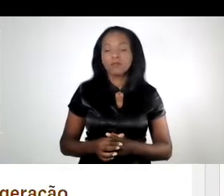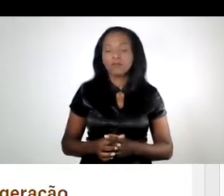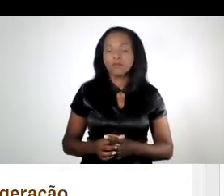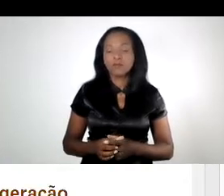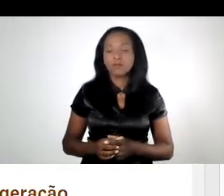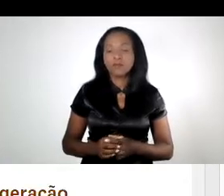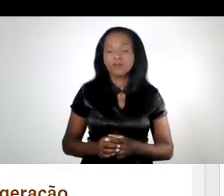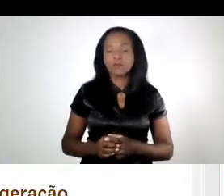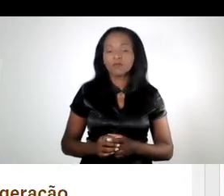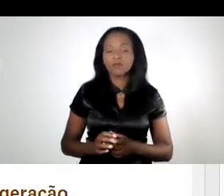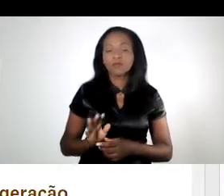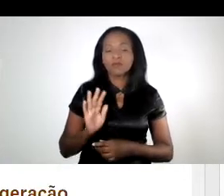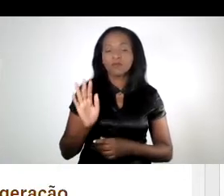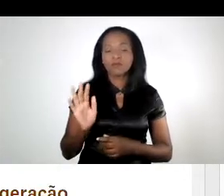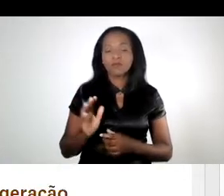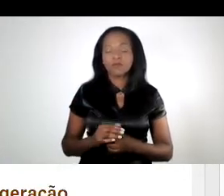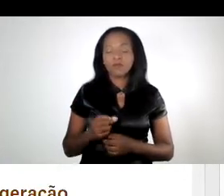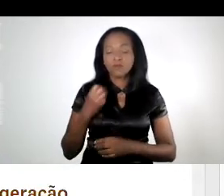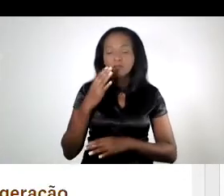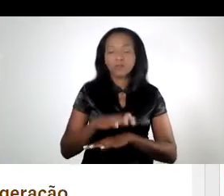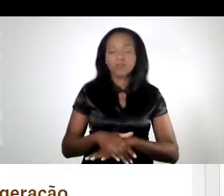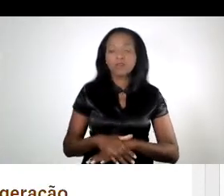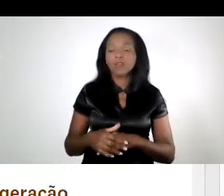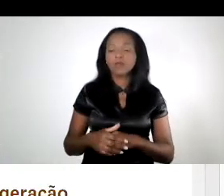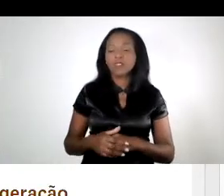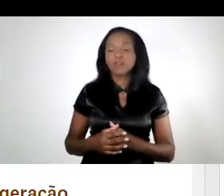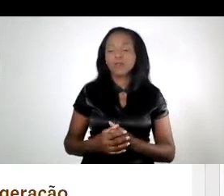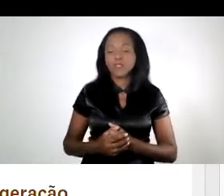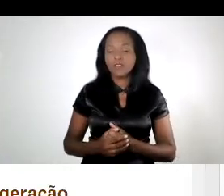Olá a todos. Boa tarde. Olá.